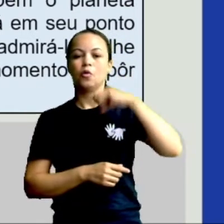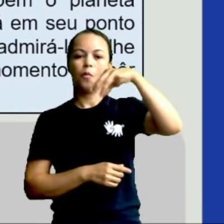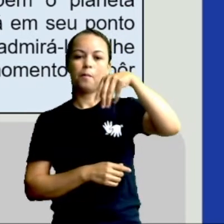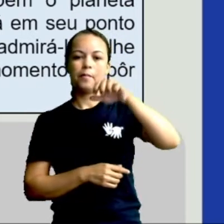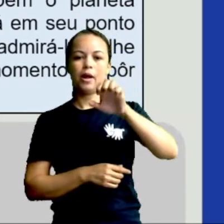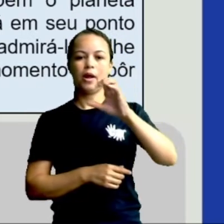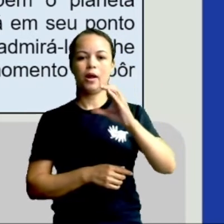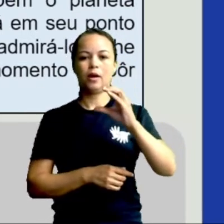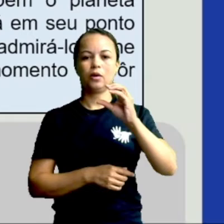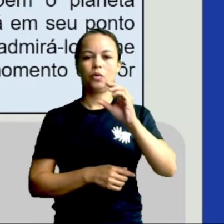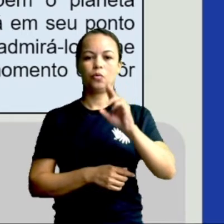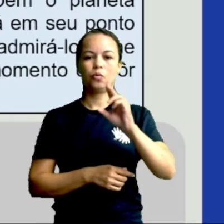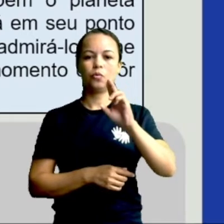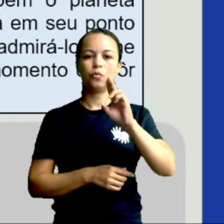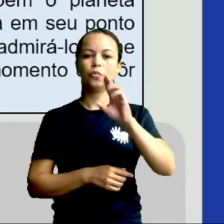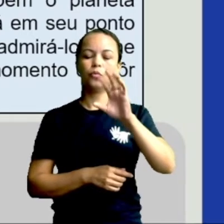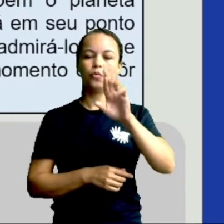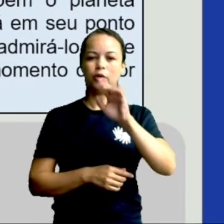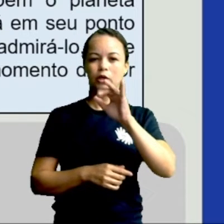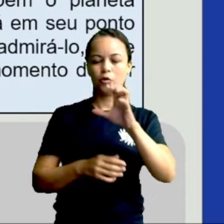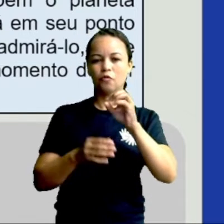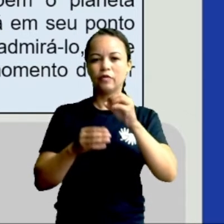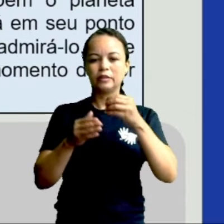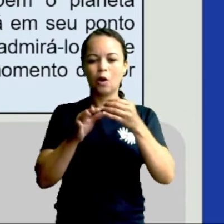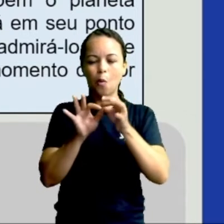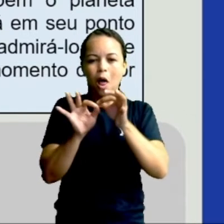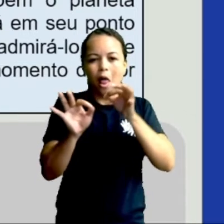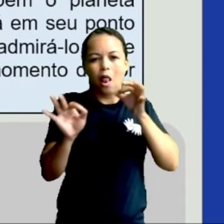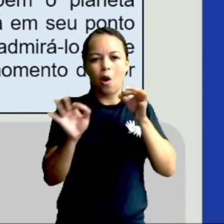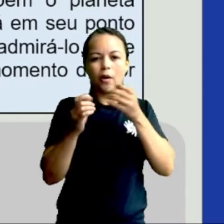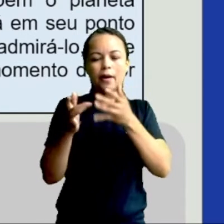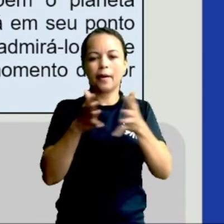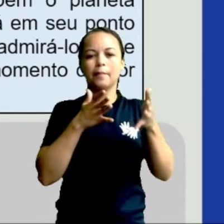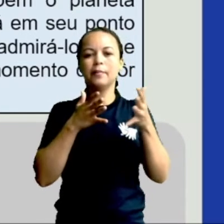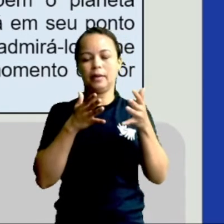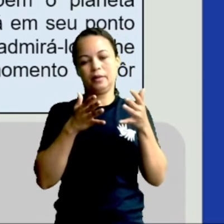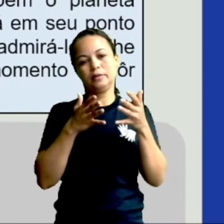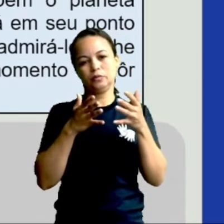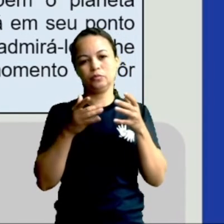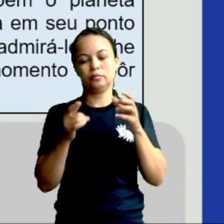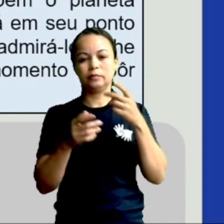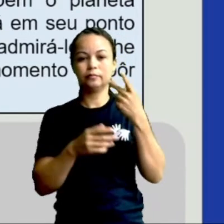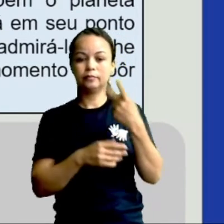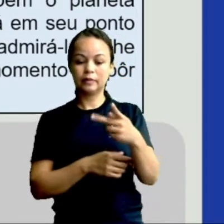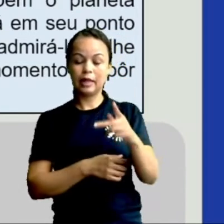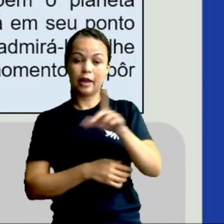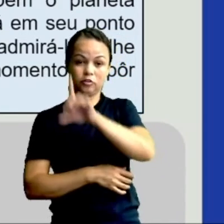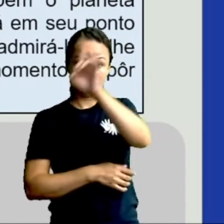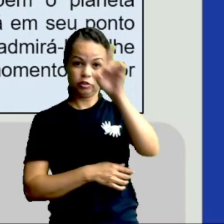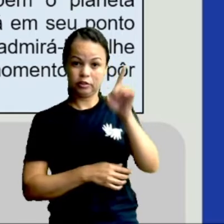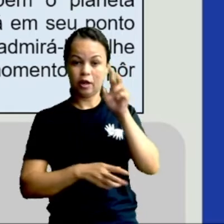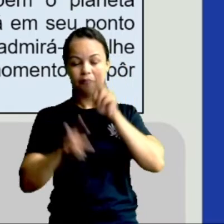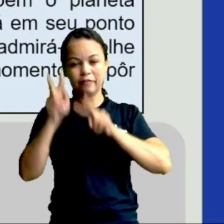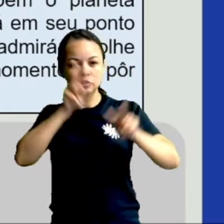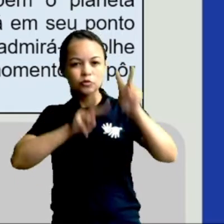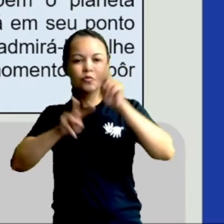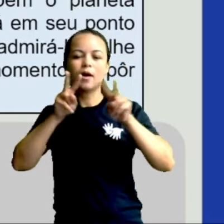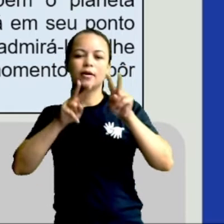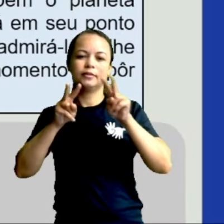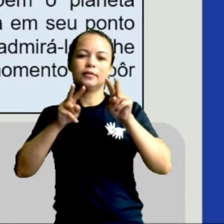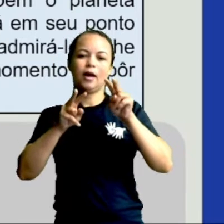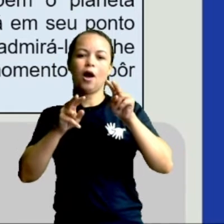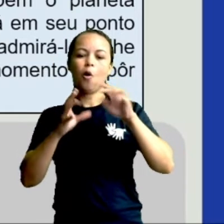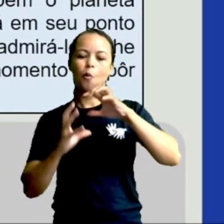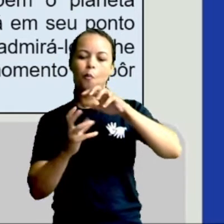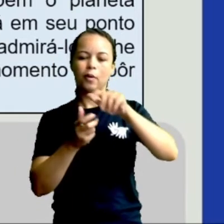solar, vai estar no maior alongamento oriental. Nesse dia será possível a gente visualizar bem o planeta Mercúrio,